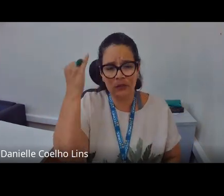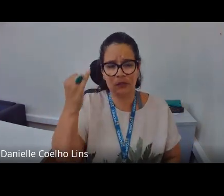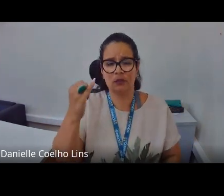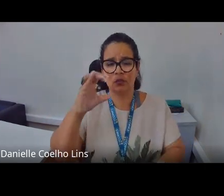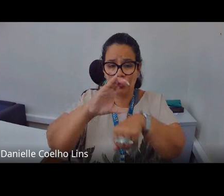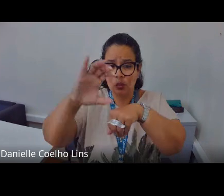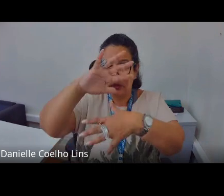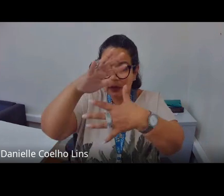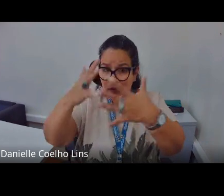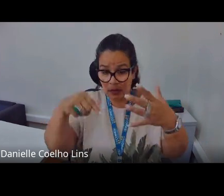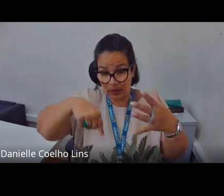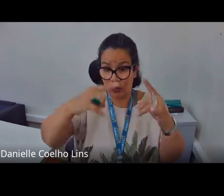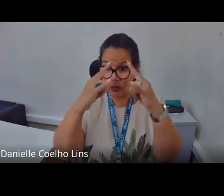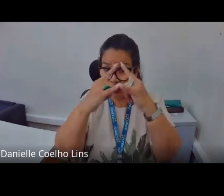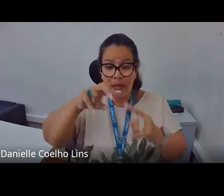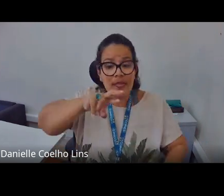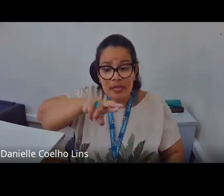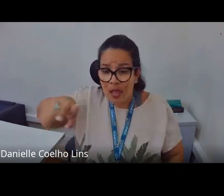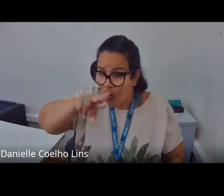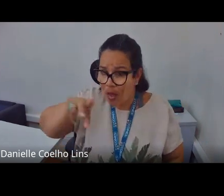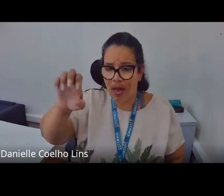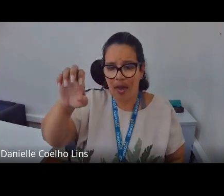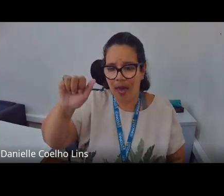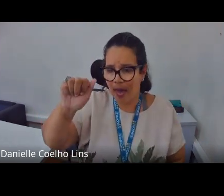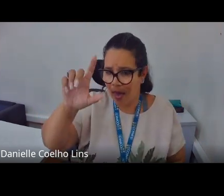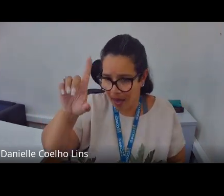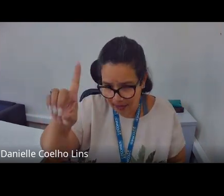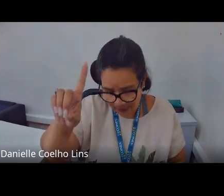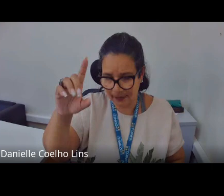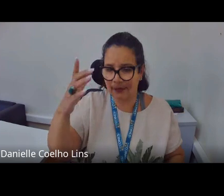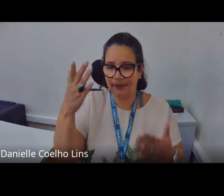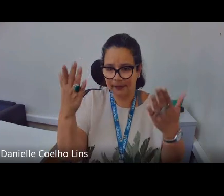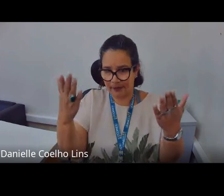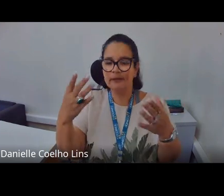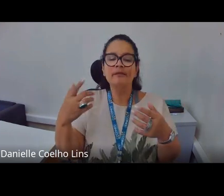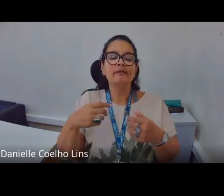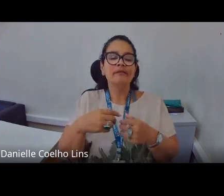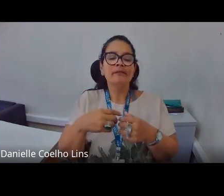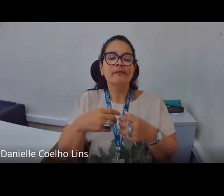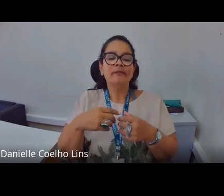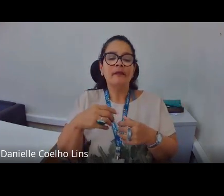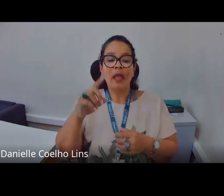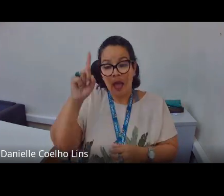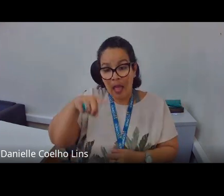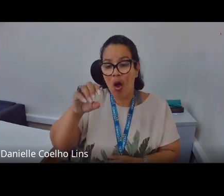É um aviso muito importante, que o nosso curso de Libras aqui do INES não é EAD,